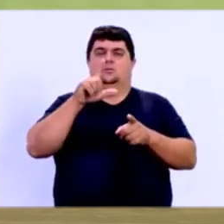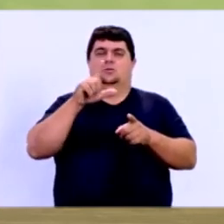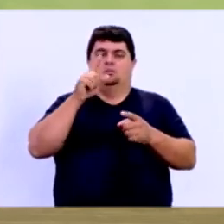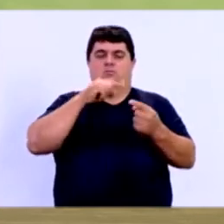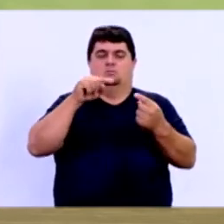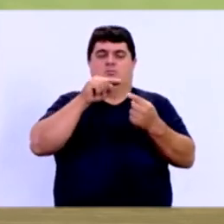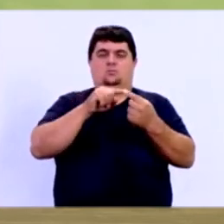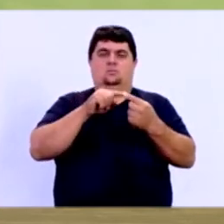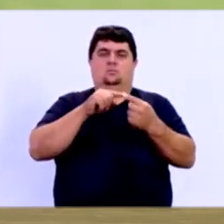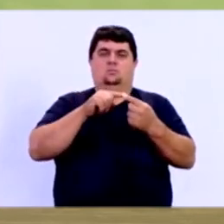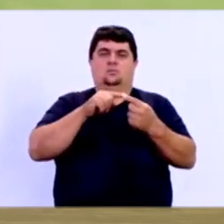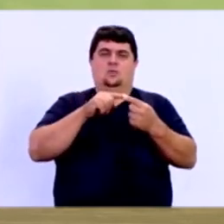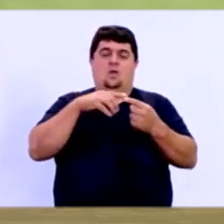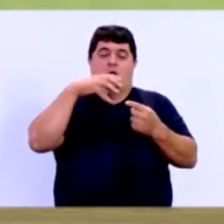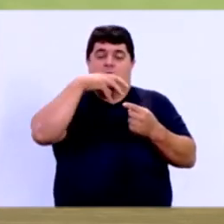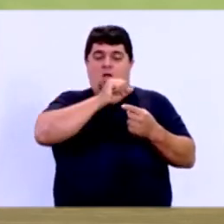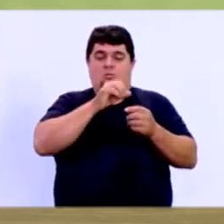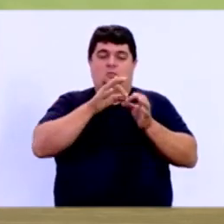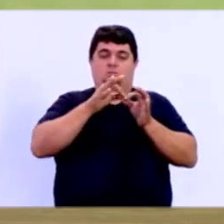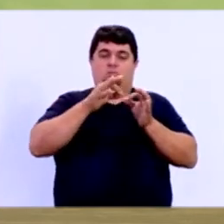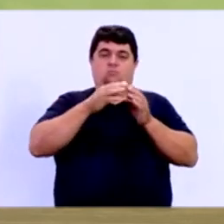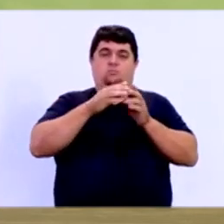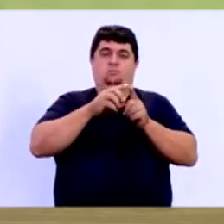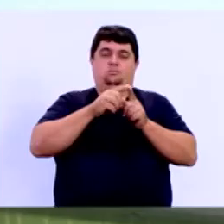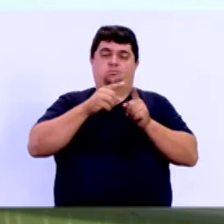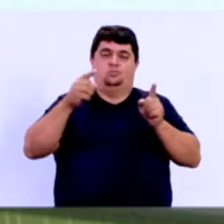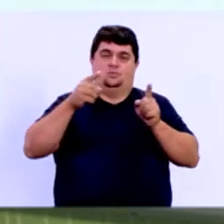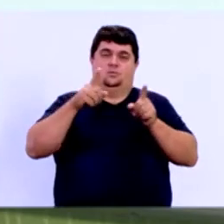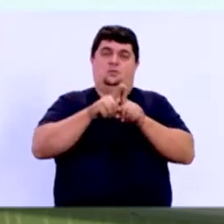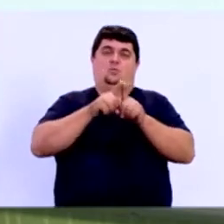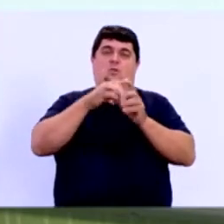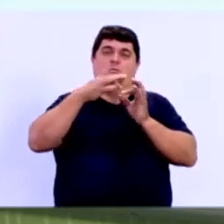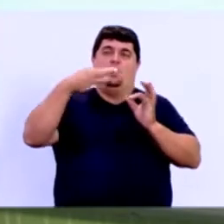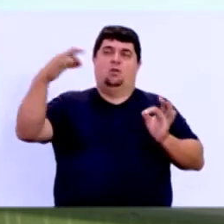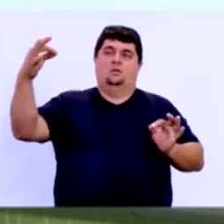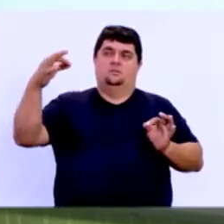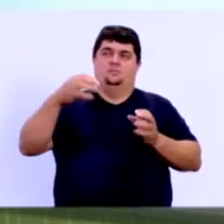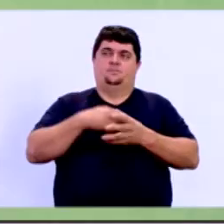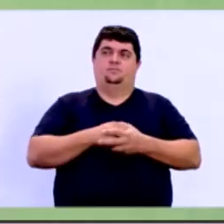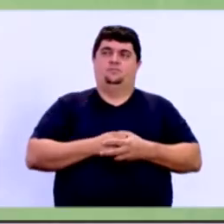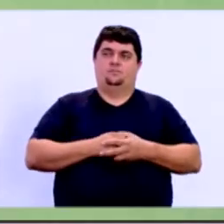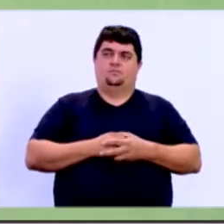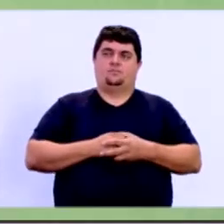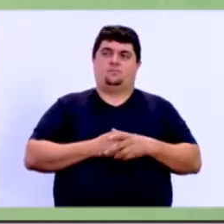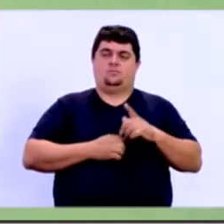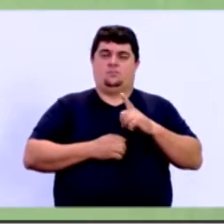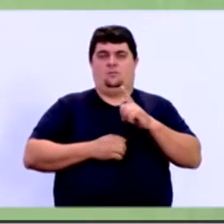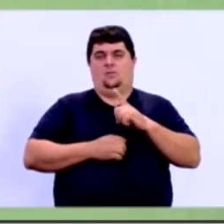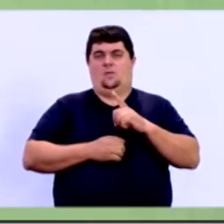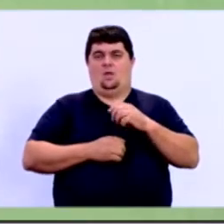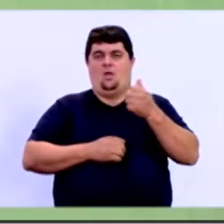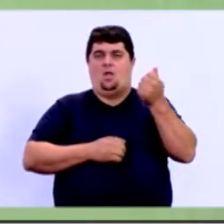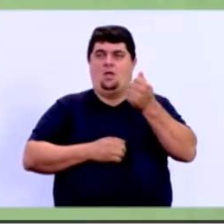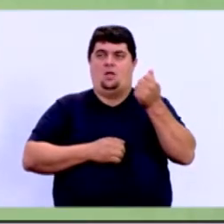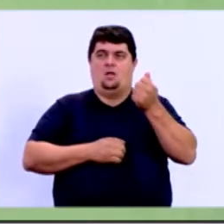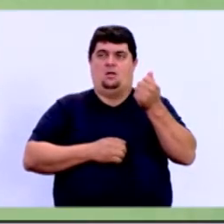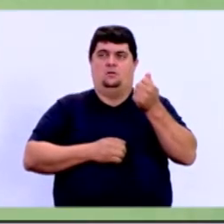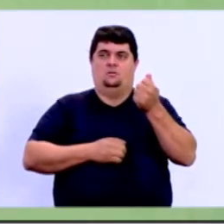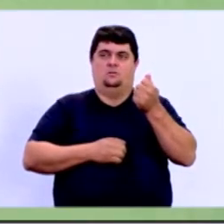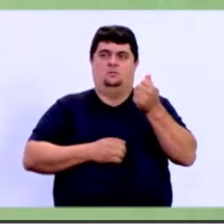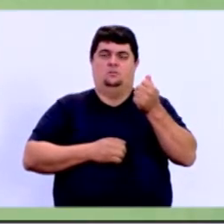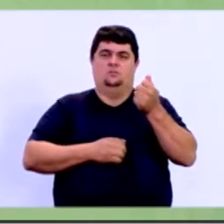objetivos de médio, curto e longo prazo. Legal, legal. Então, olha só, nós tínhamos aqui, letra